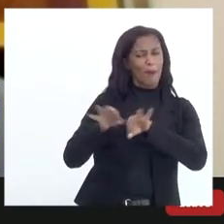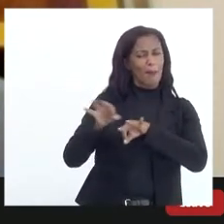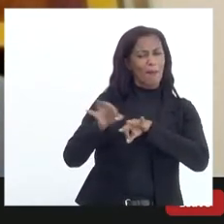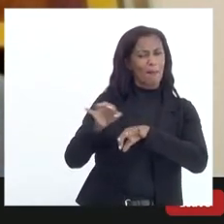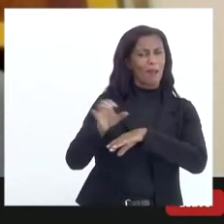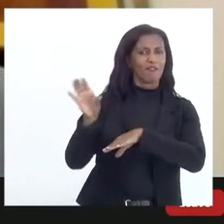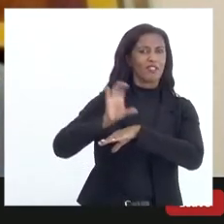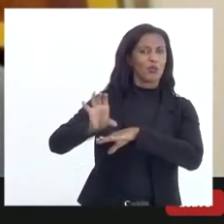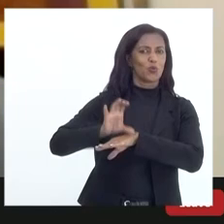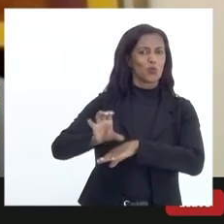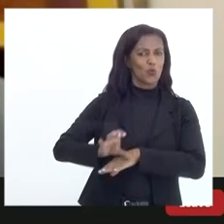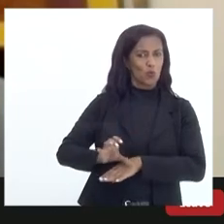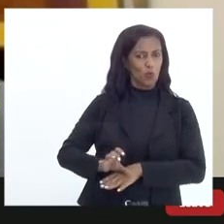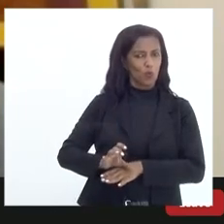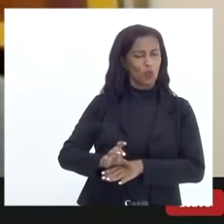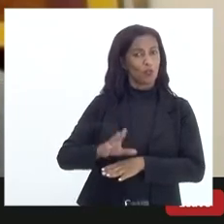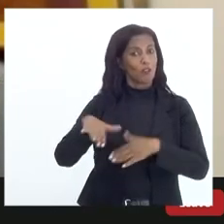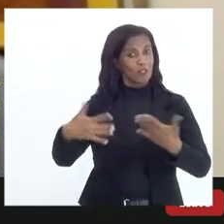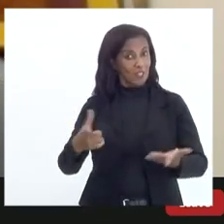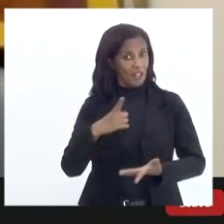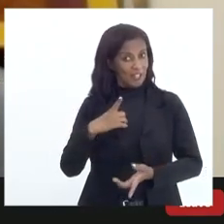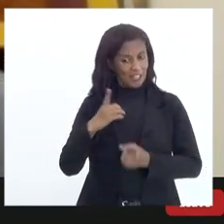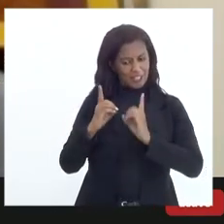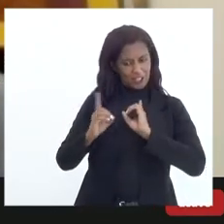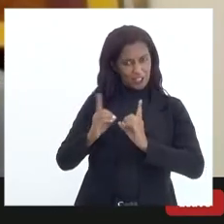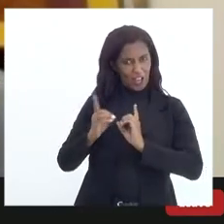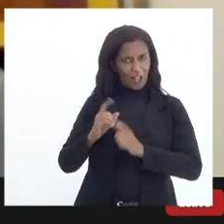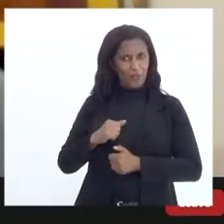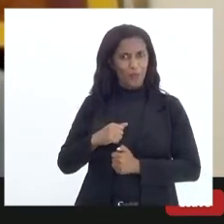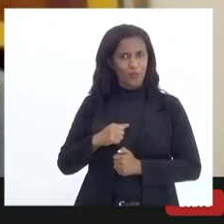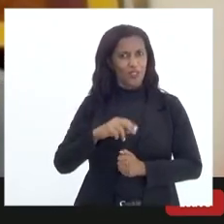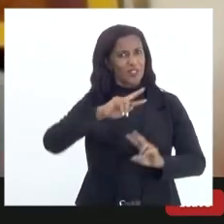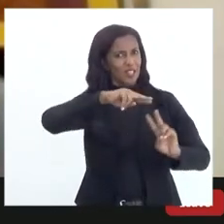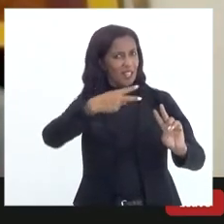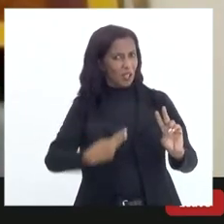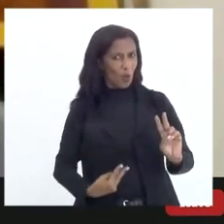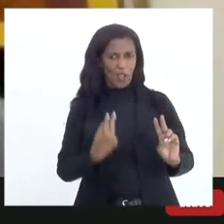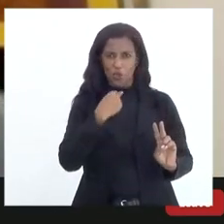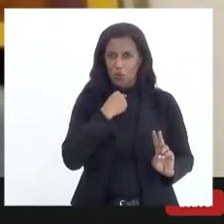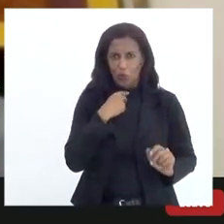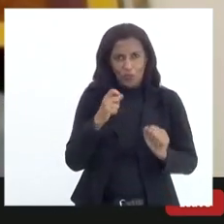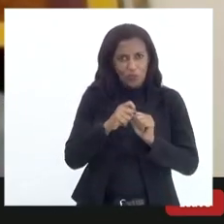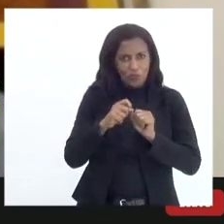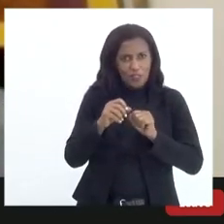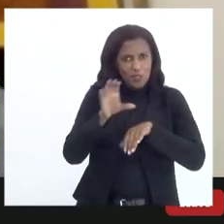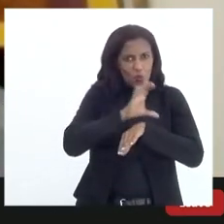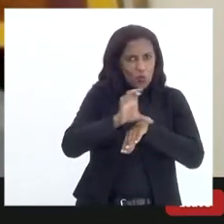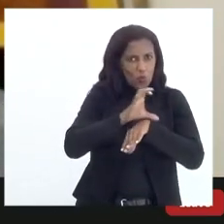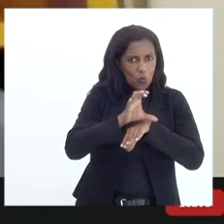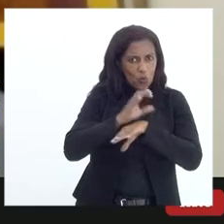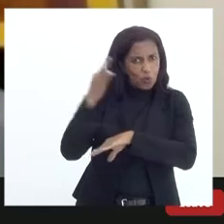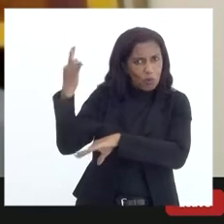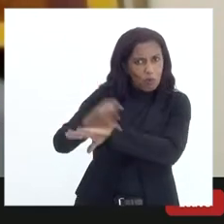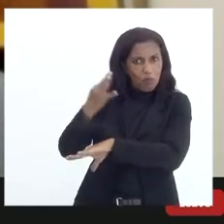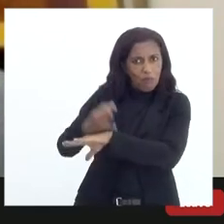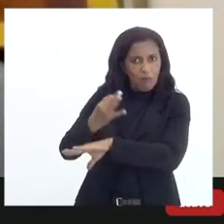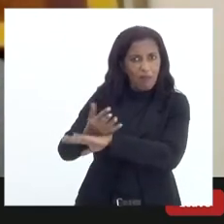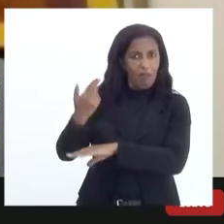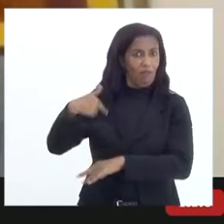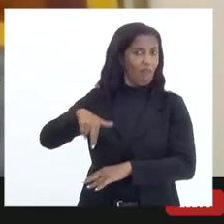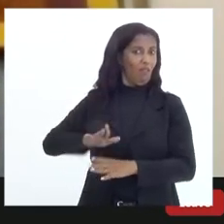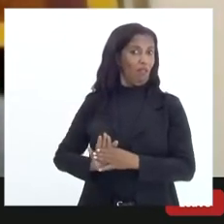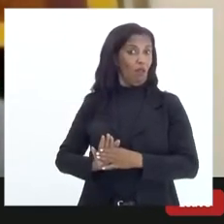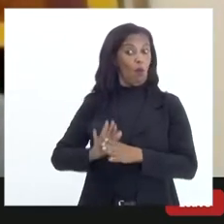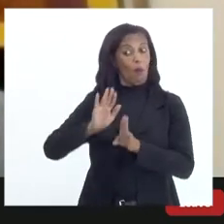Será que tem esse diálogo? Será que a UERJ não pode fazer um curso de especialização sobre intolerância religiosa? Uma coisa eu